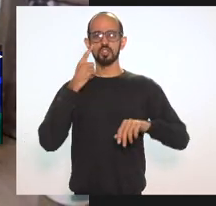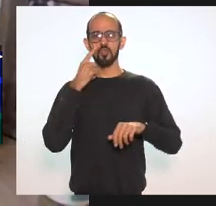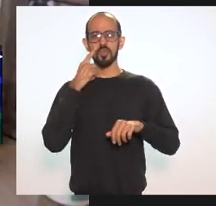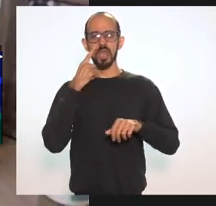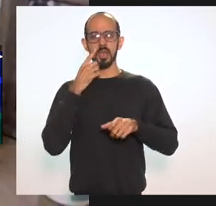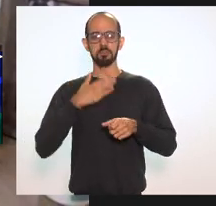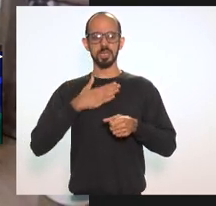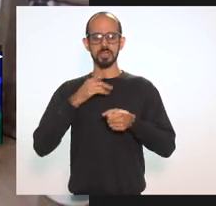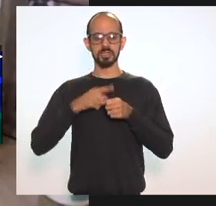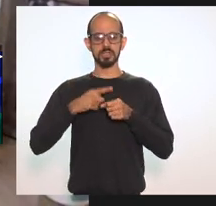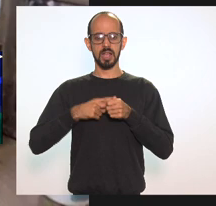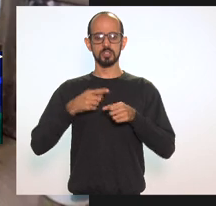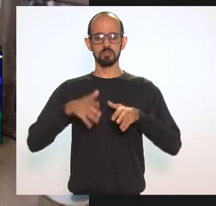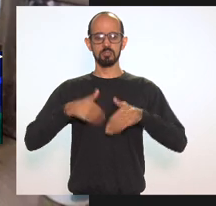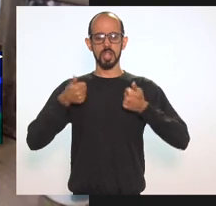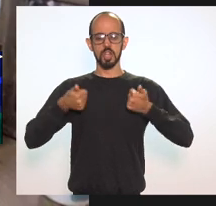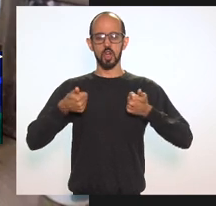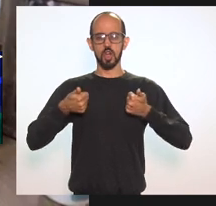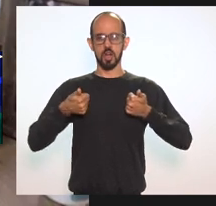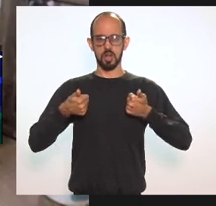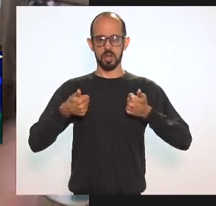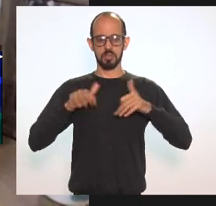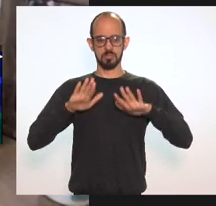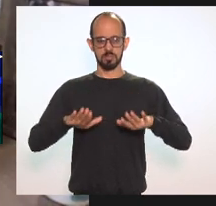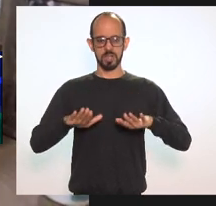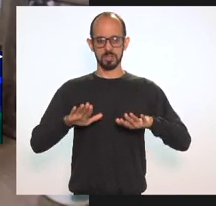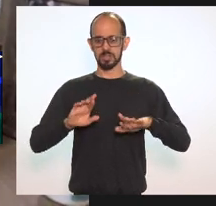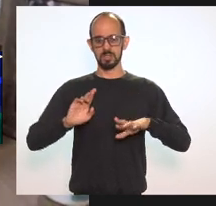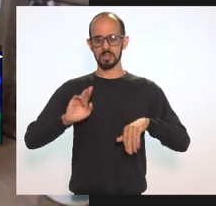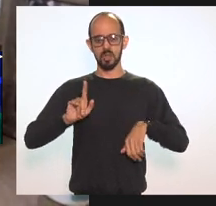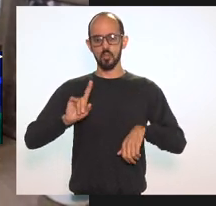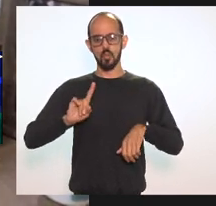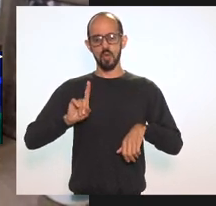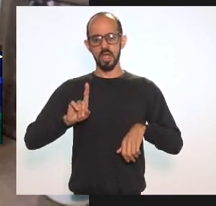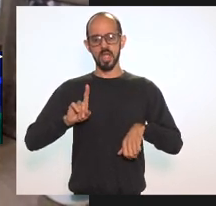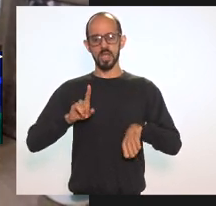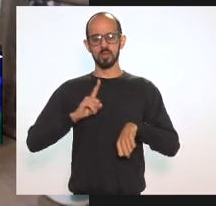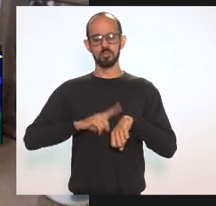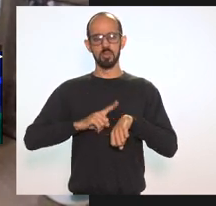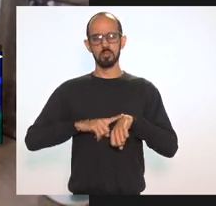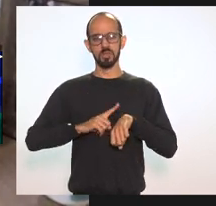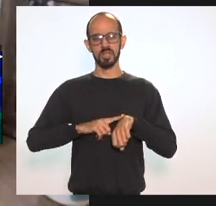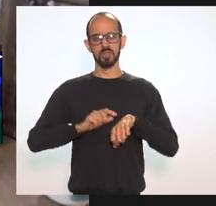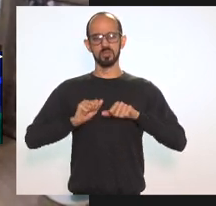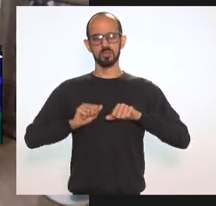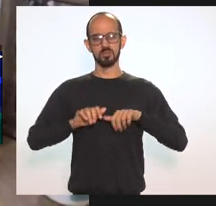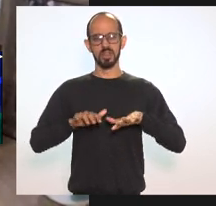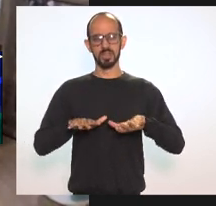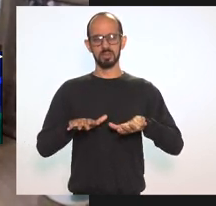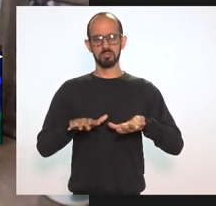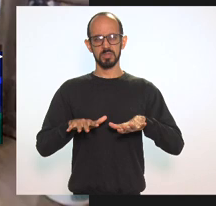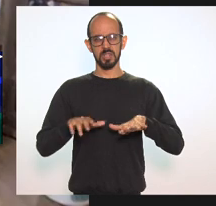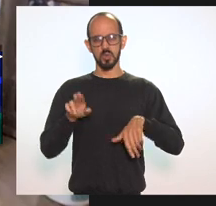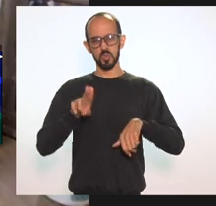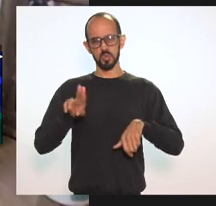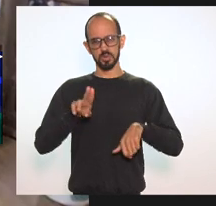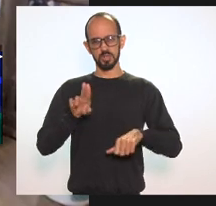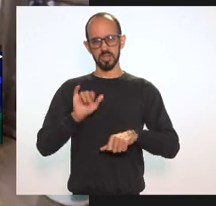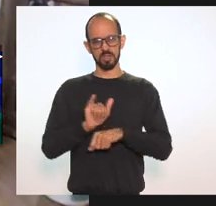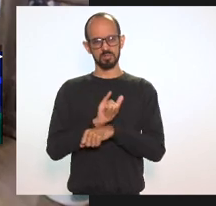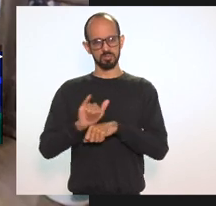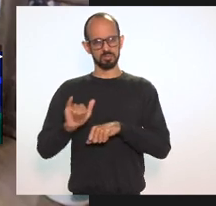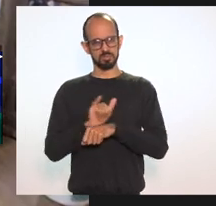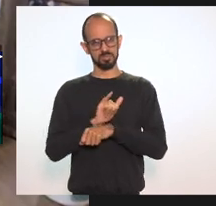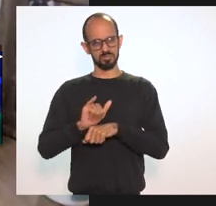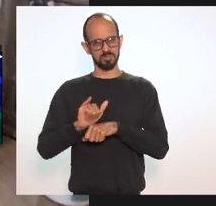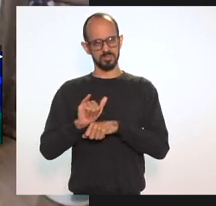melhor Chorando de alegria porque a cidade melhor mas não no meio da Pantene as pessoas e fala